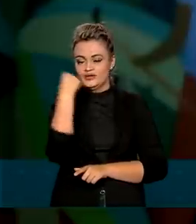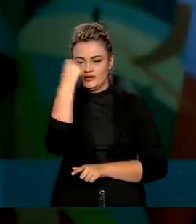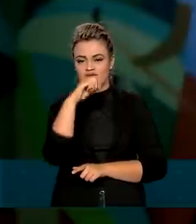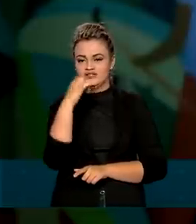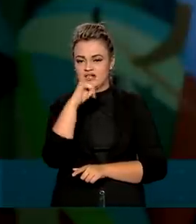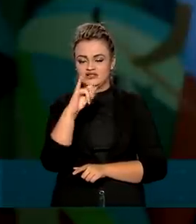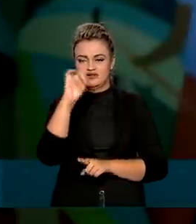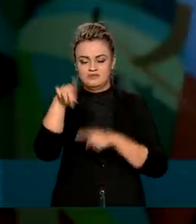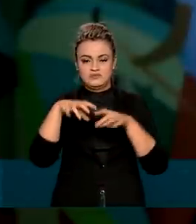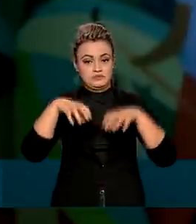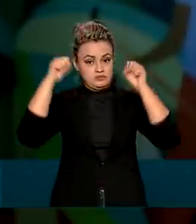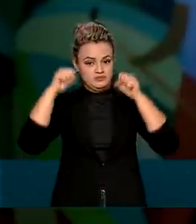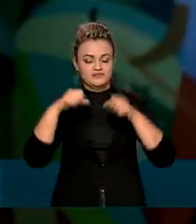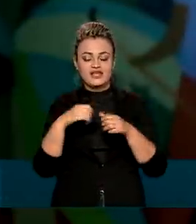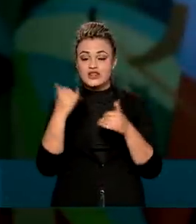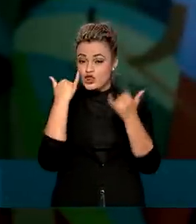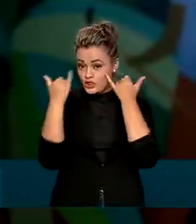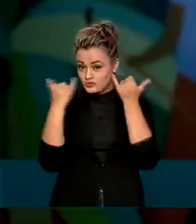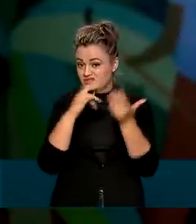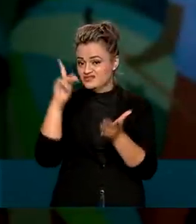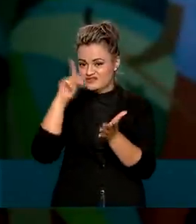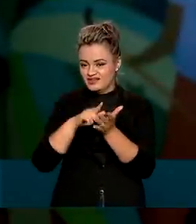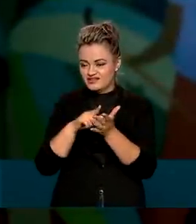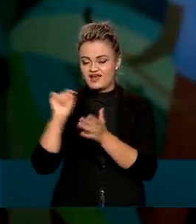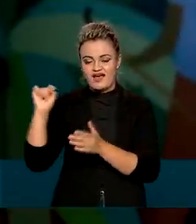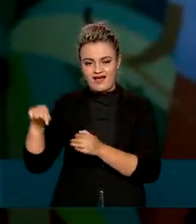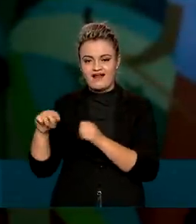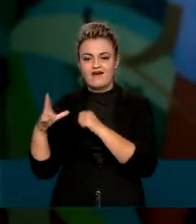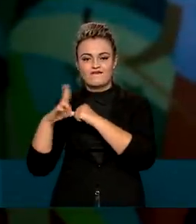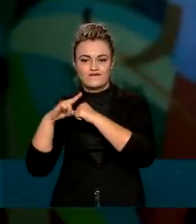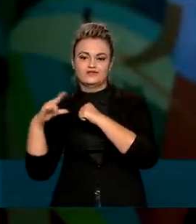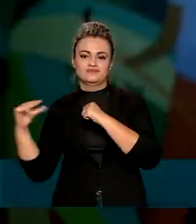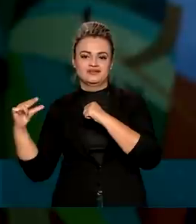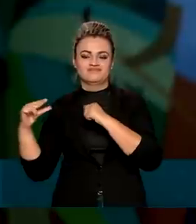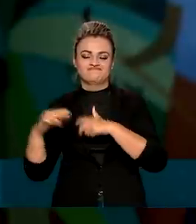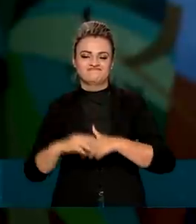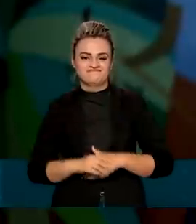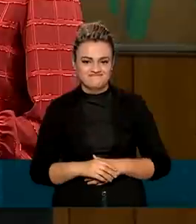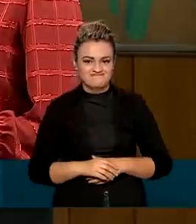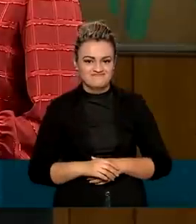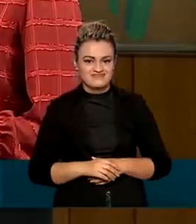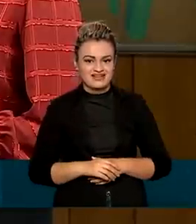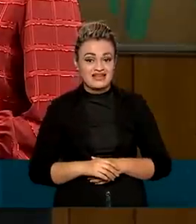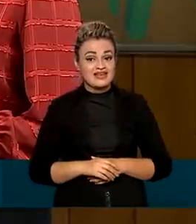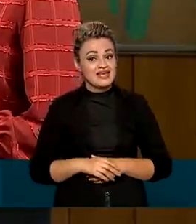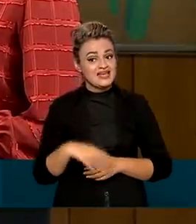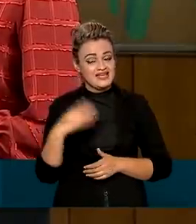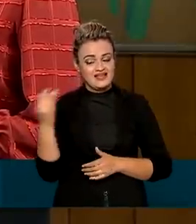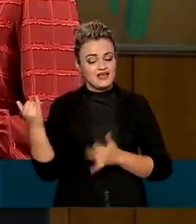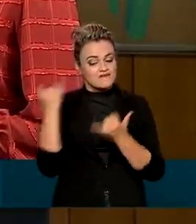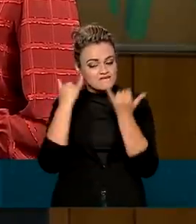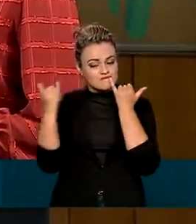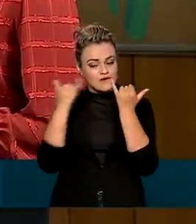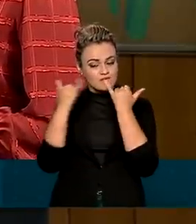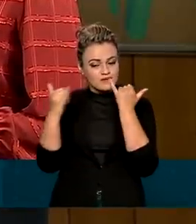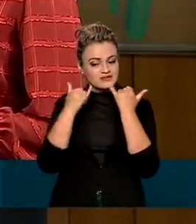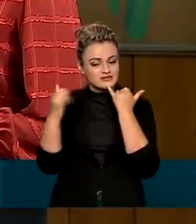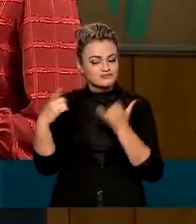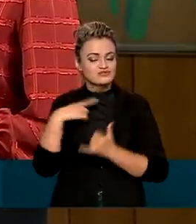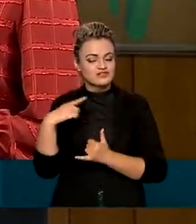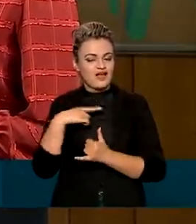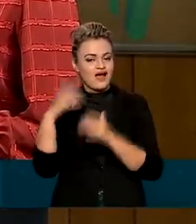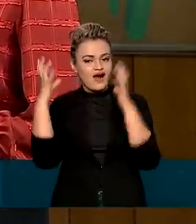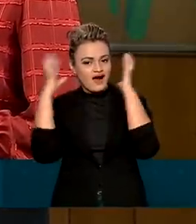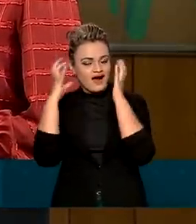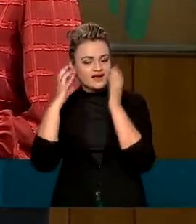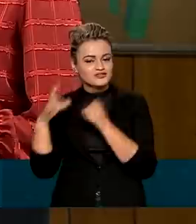as as notícias de verdade você tinha através da voz do Brasil e a gente era informado por